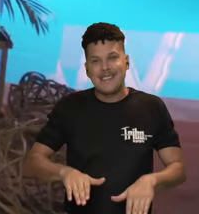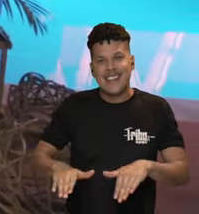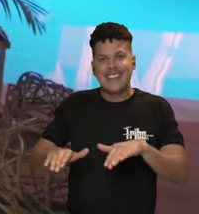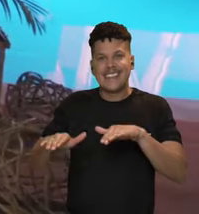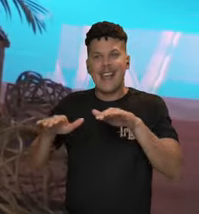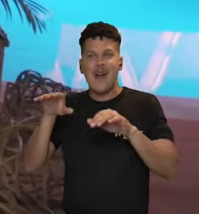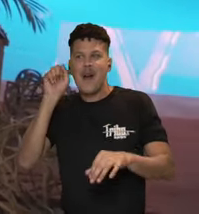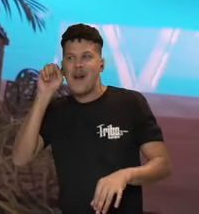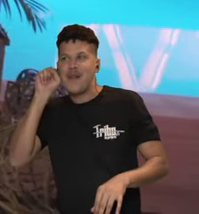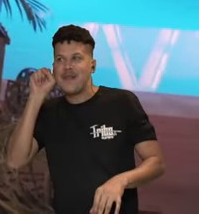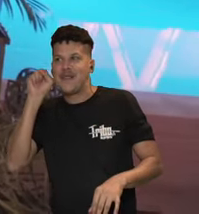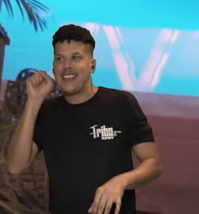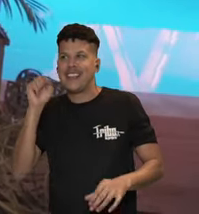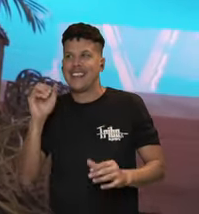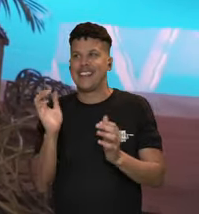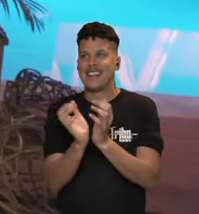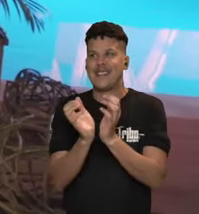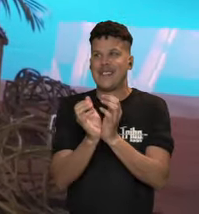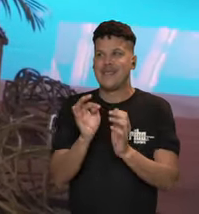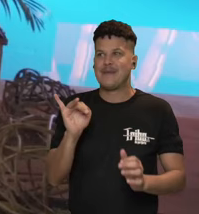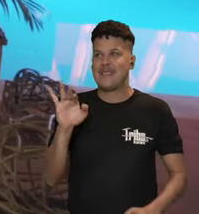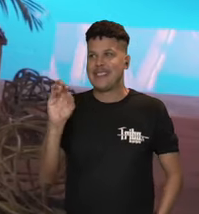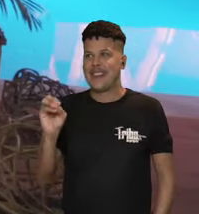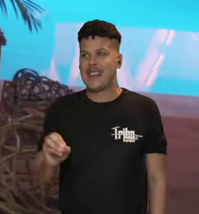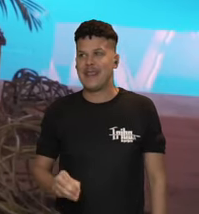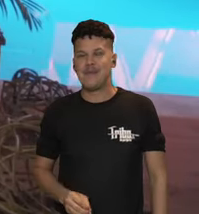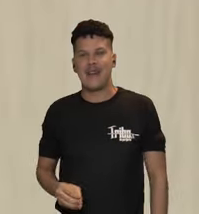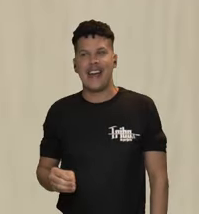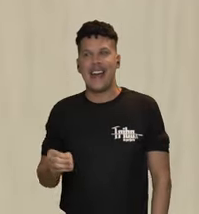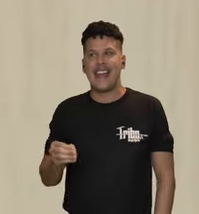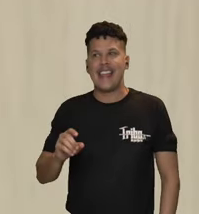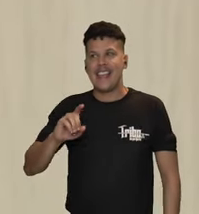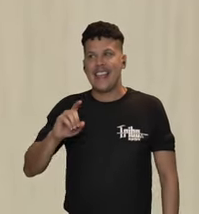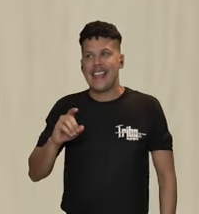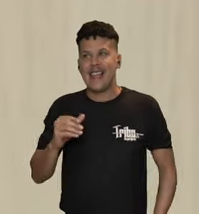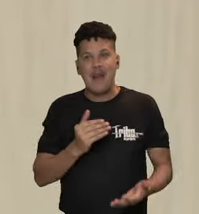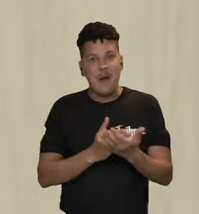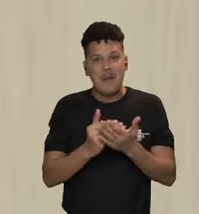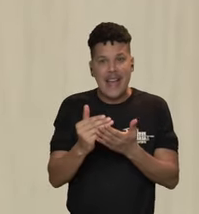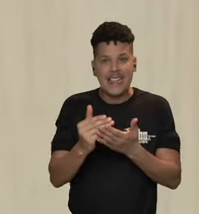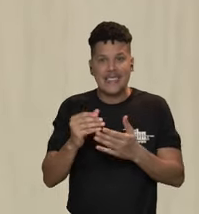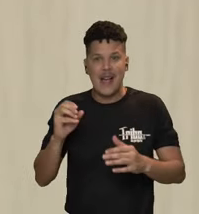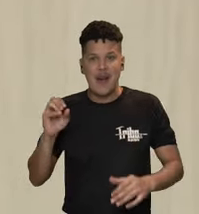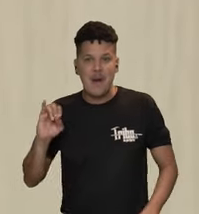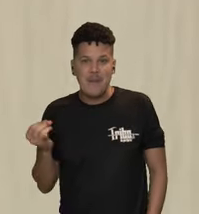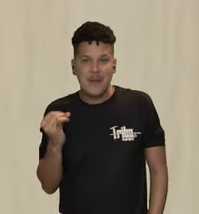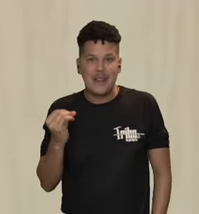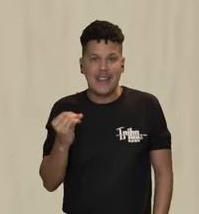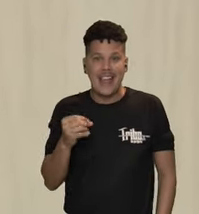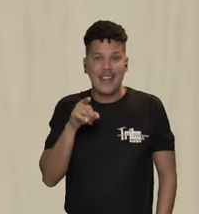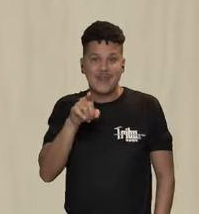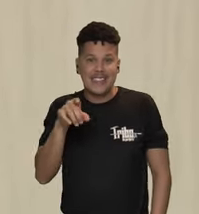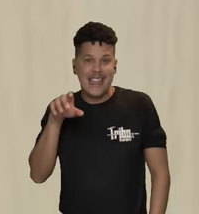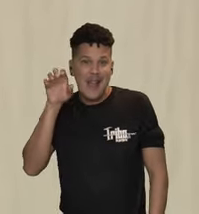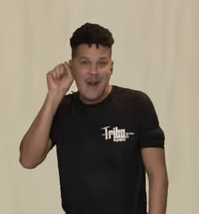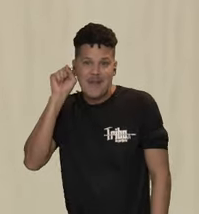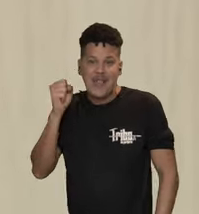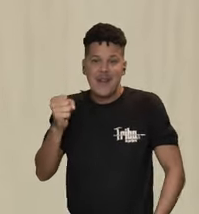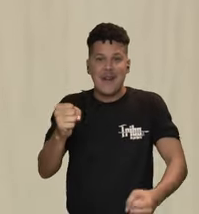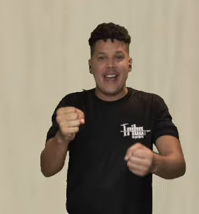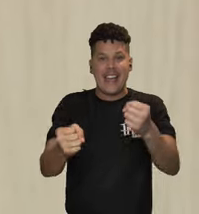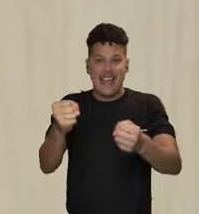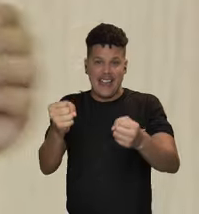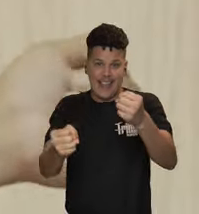os caras, aí de repente... Aparece uma oportunidade dessa de você que escutou a música Carro de Malandro com, sei lá, 12